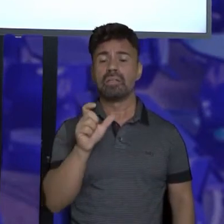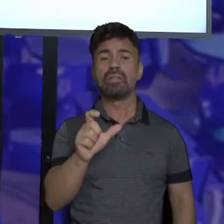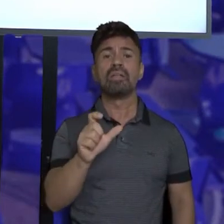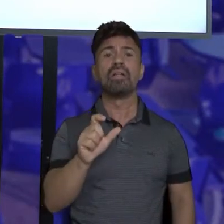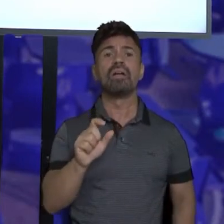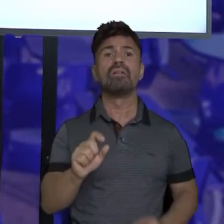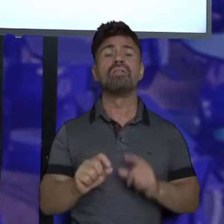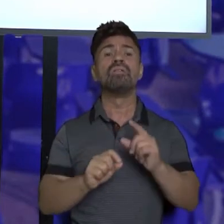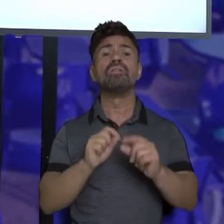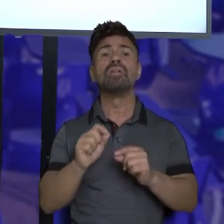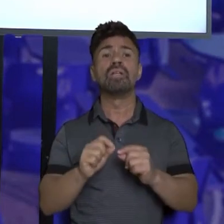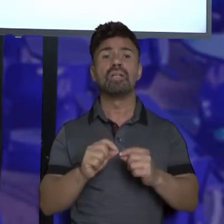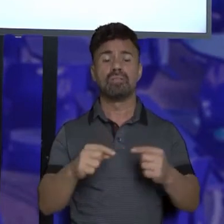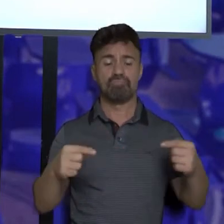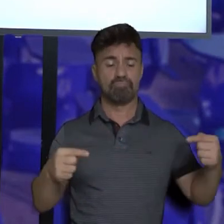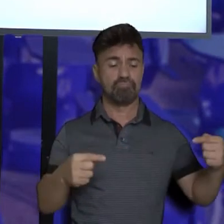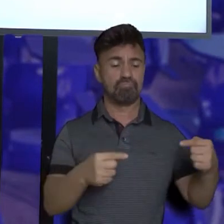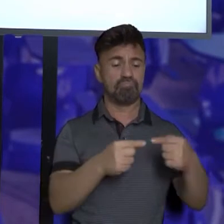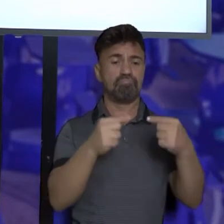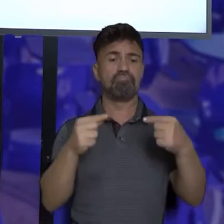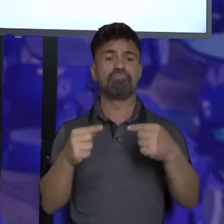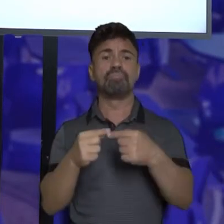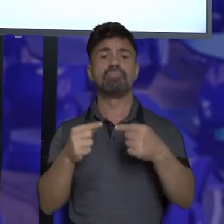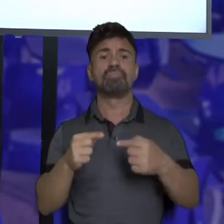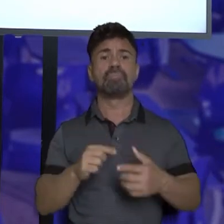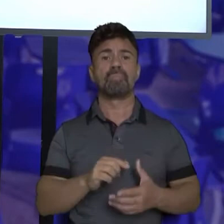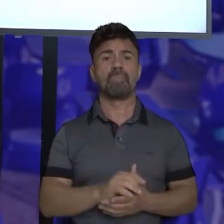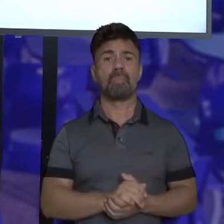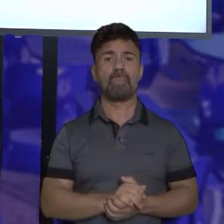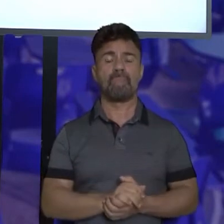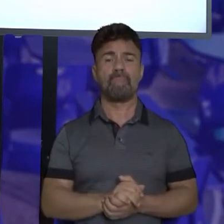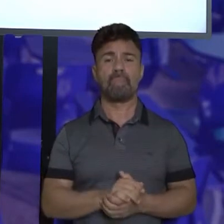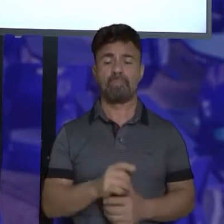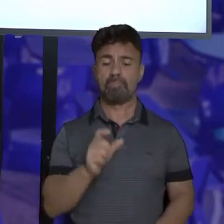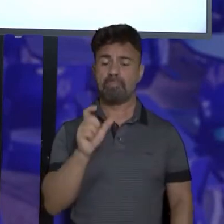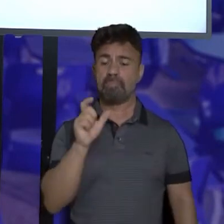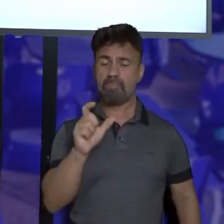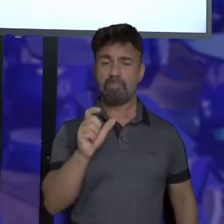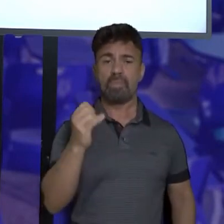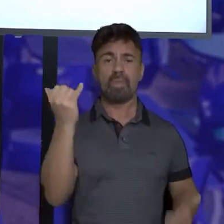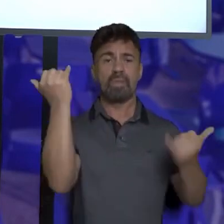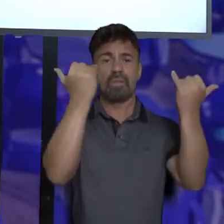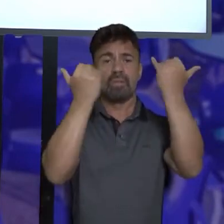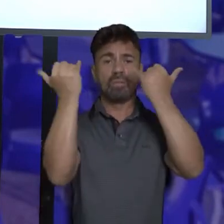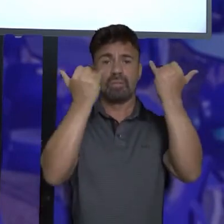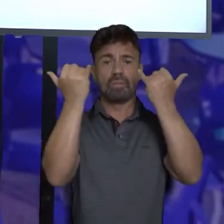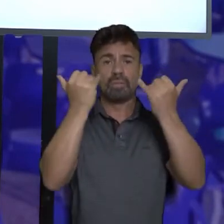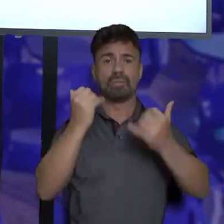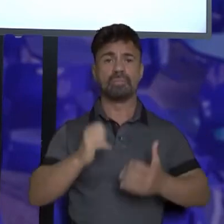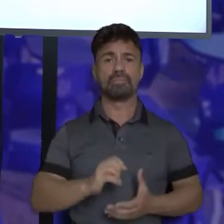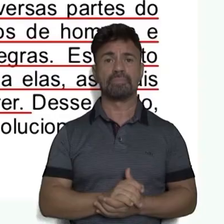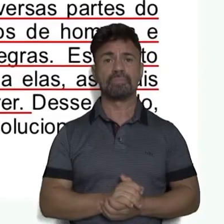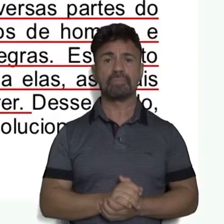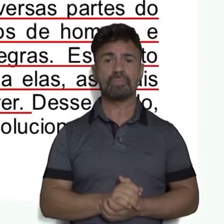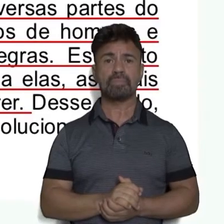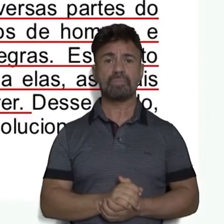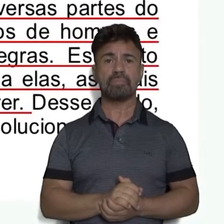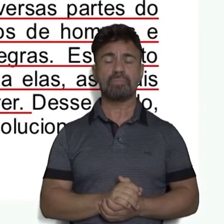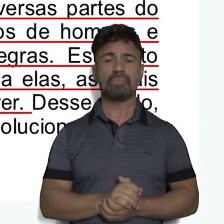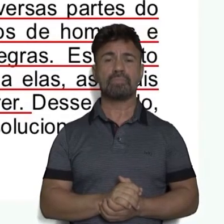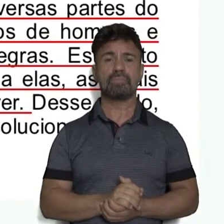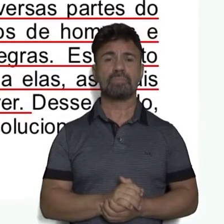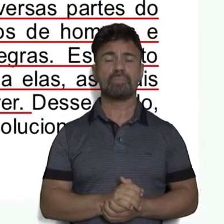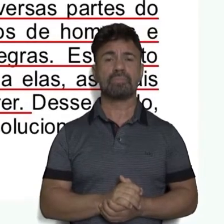liga, né, as duas ideias aqui. É uma palavra que está ligando essa informação aí, um conectivo. Ela diz, ó, o